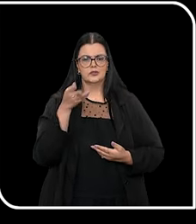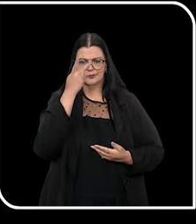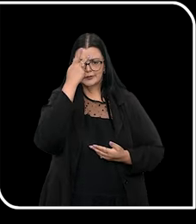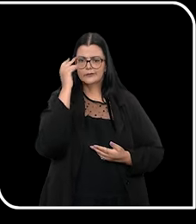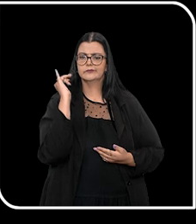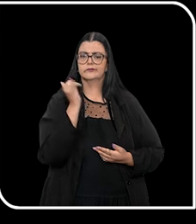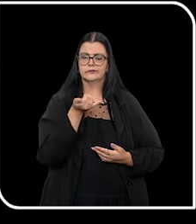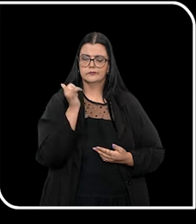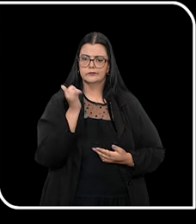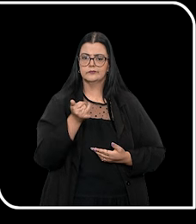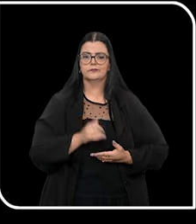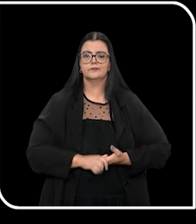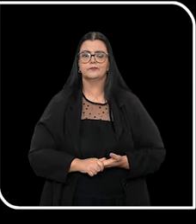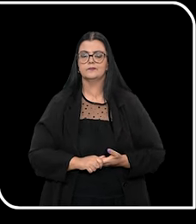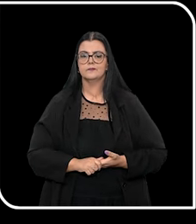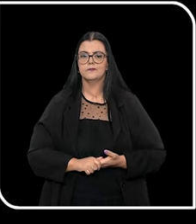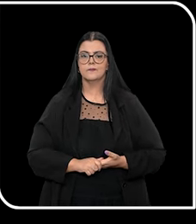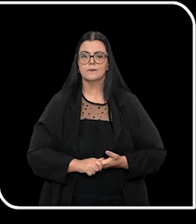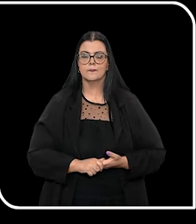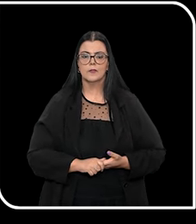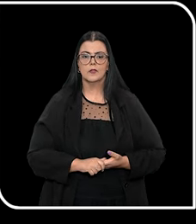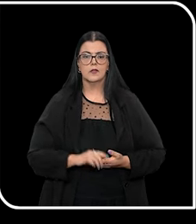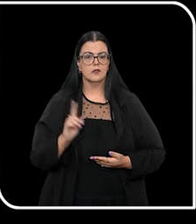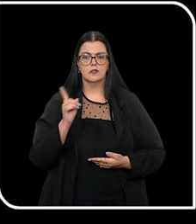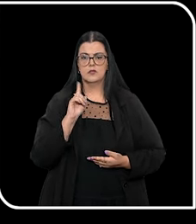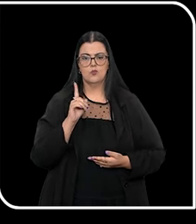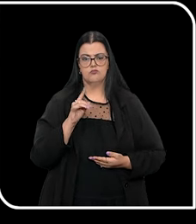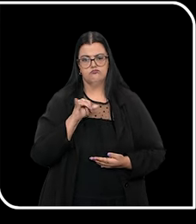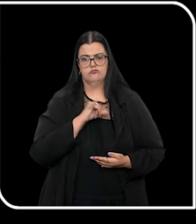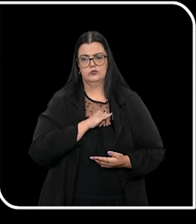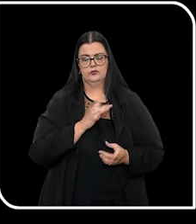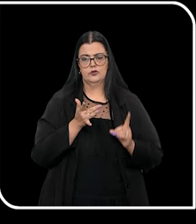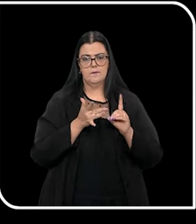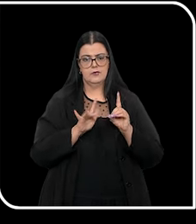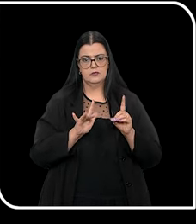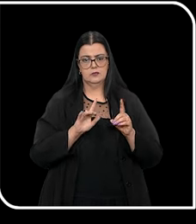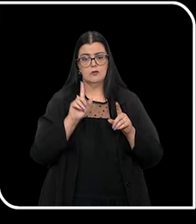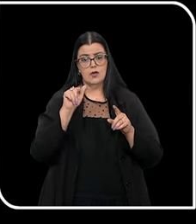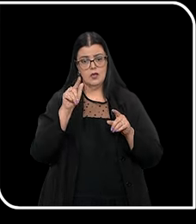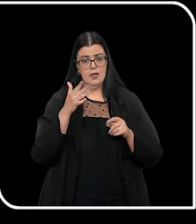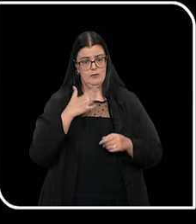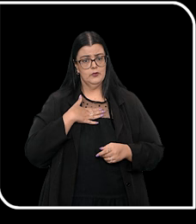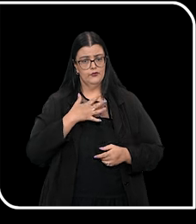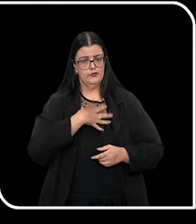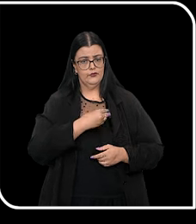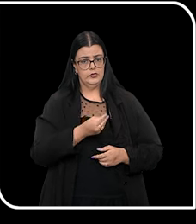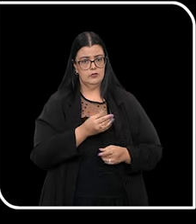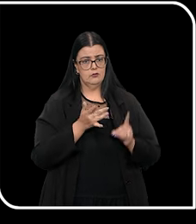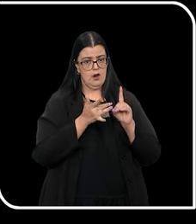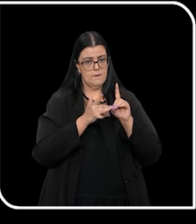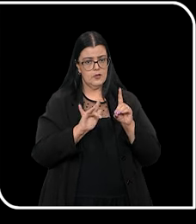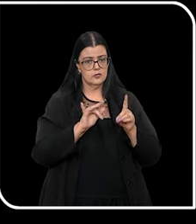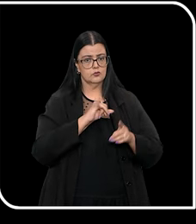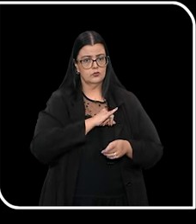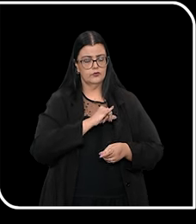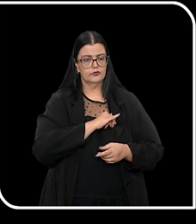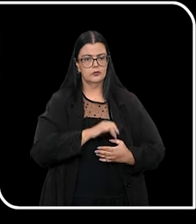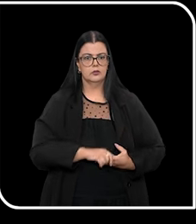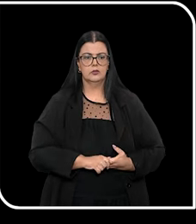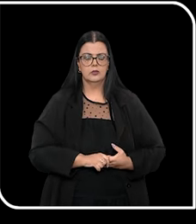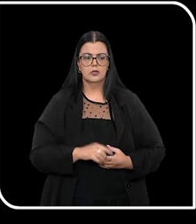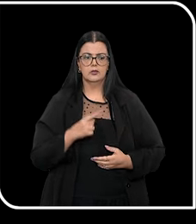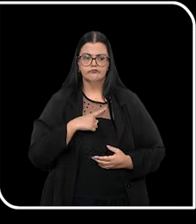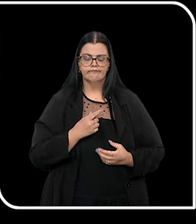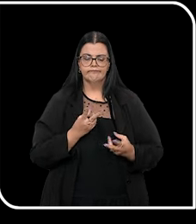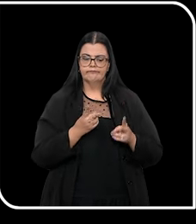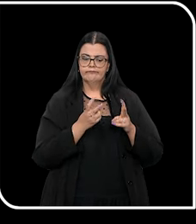Ouviram isso gente eu eu não tenho eu não sofro capacitismo Quem sofre o capacitismo é o meu filho mas eu